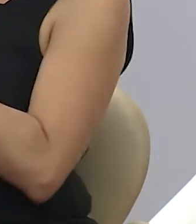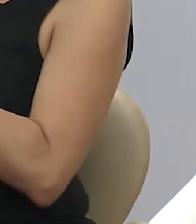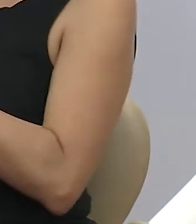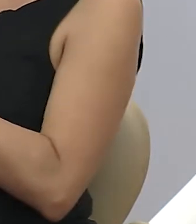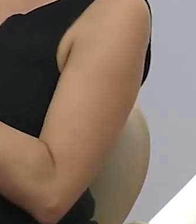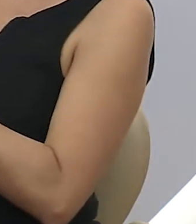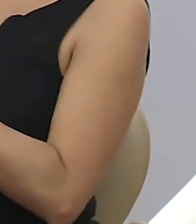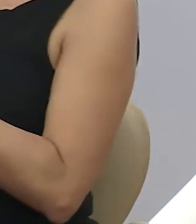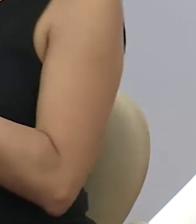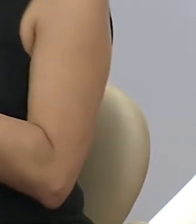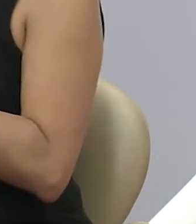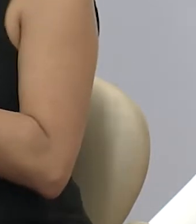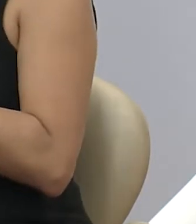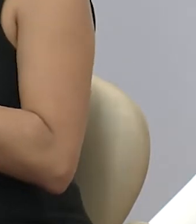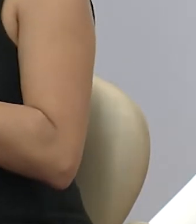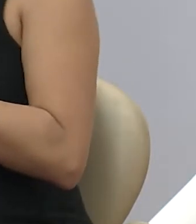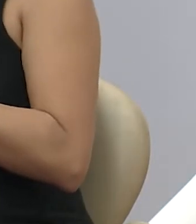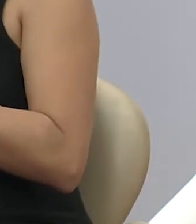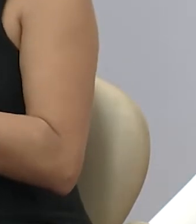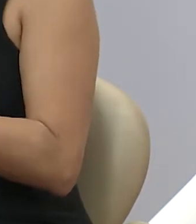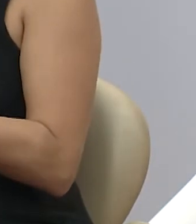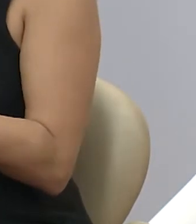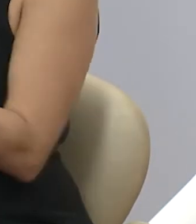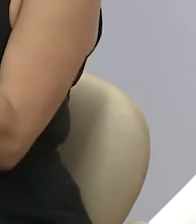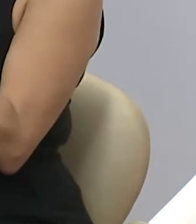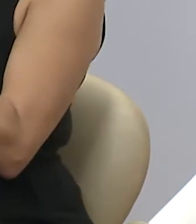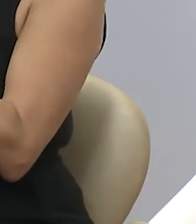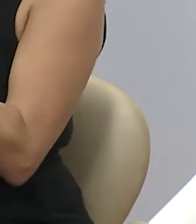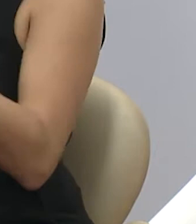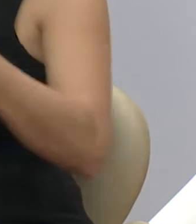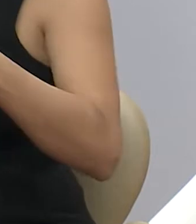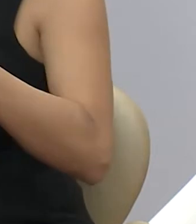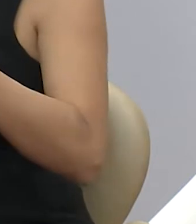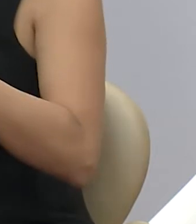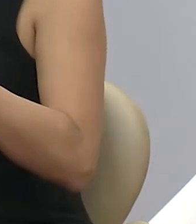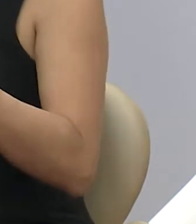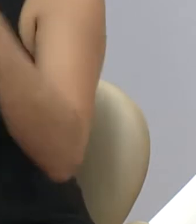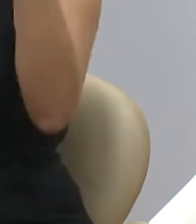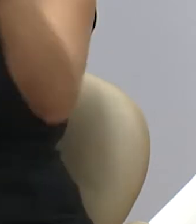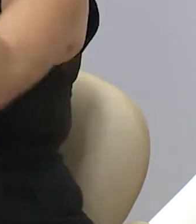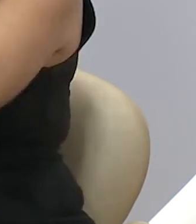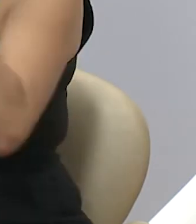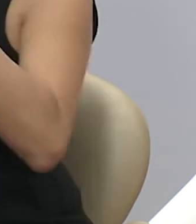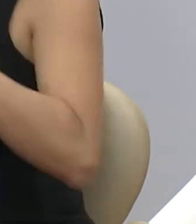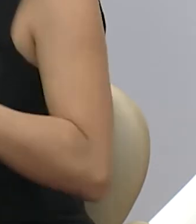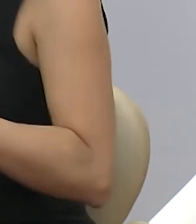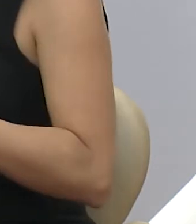A Regiane vai saber dizer porque é a área dela, mas parece que tem uma exigência